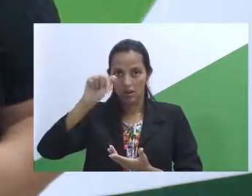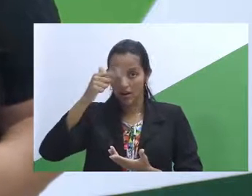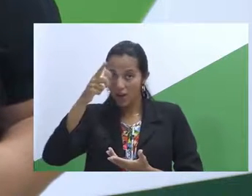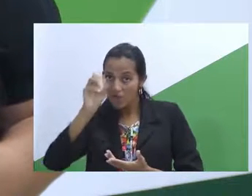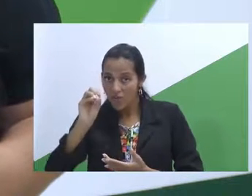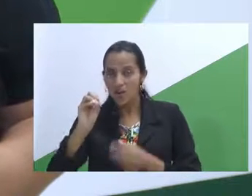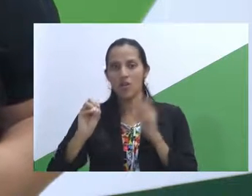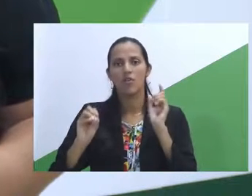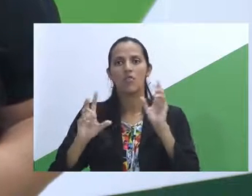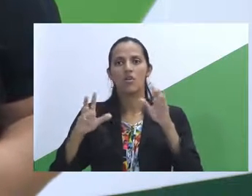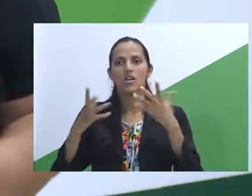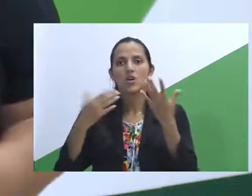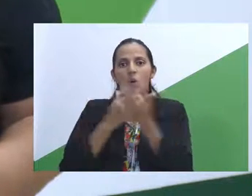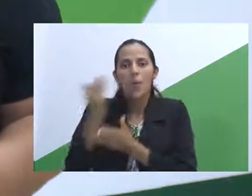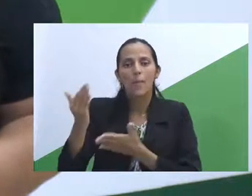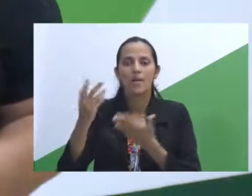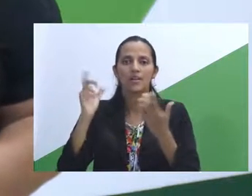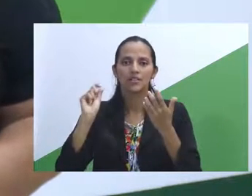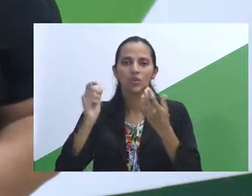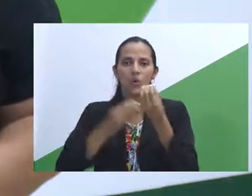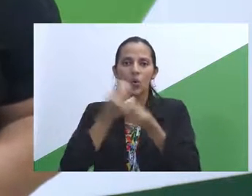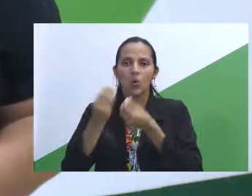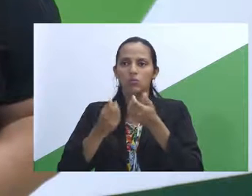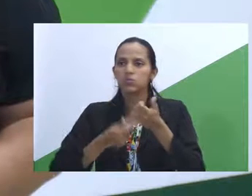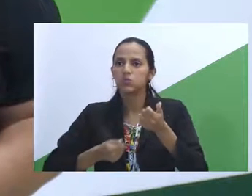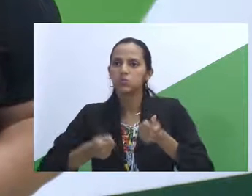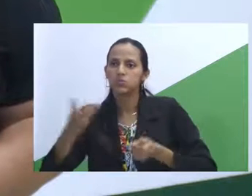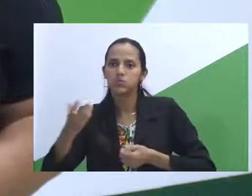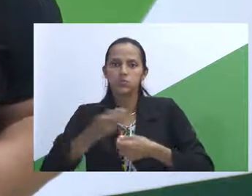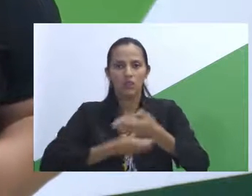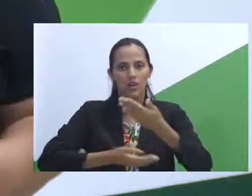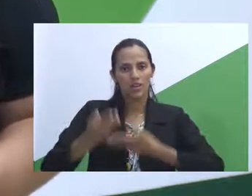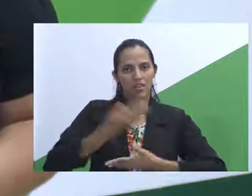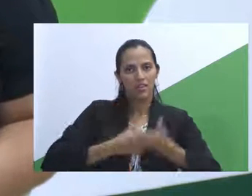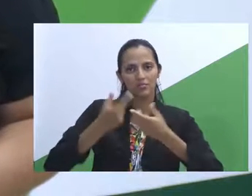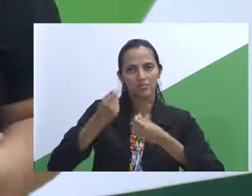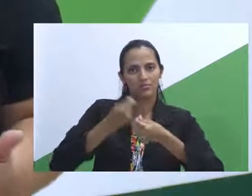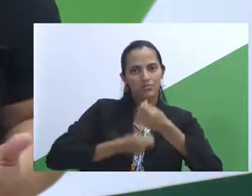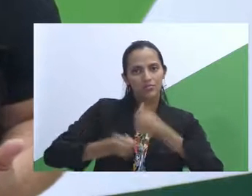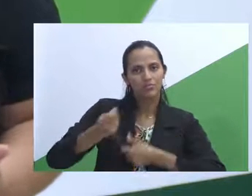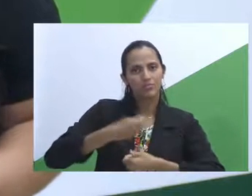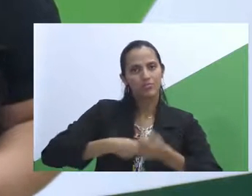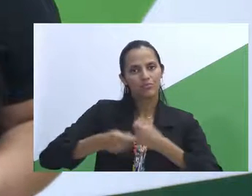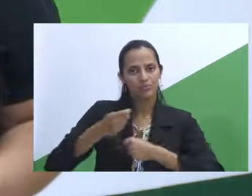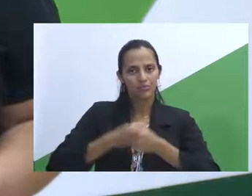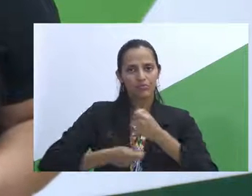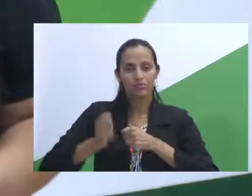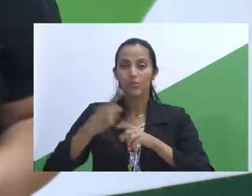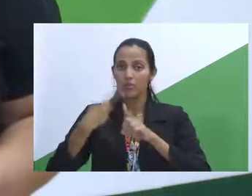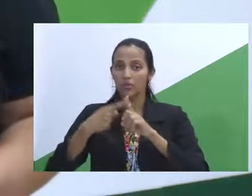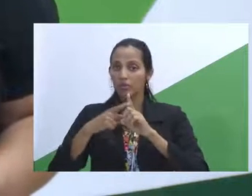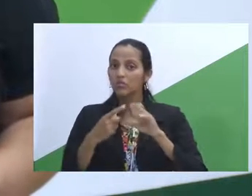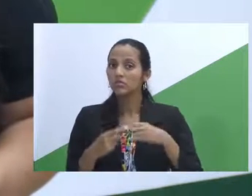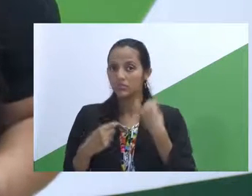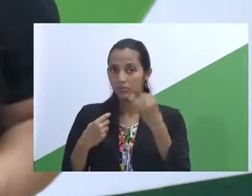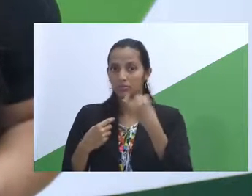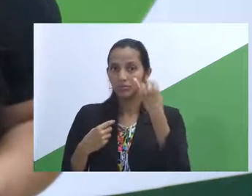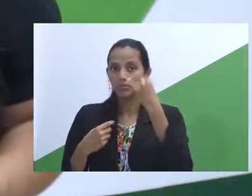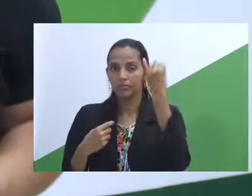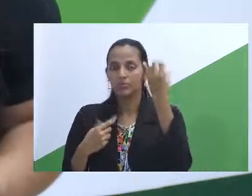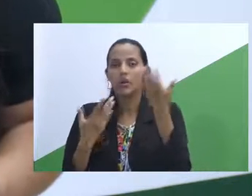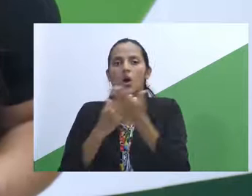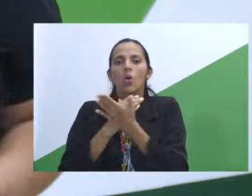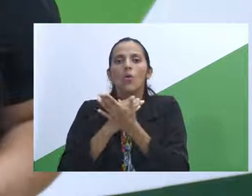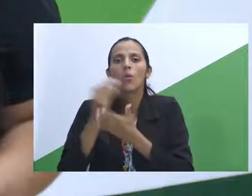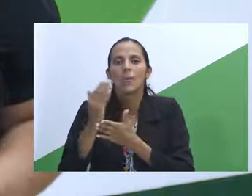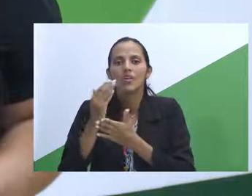começar a investir nesse processo de industrialização, né? Então, quer dizer, tudo, na verdade, ele vai ser importante para a gente começar, então,